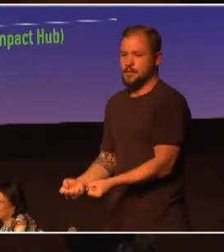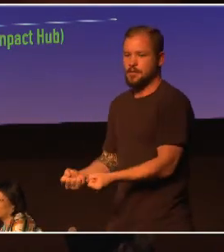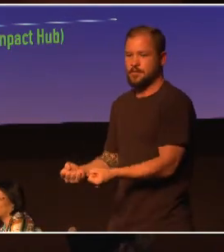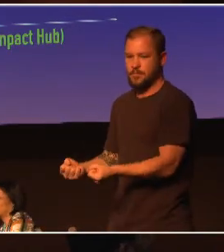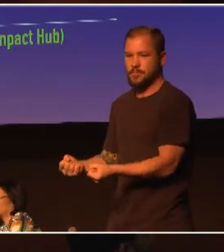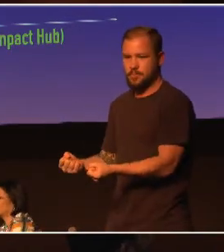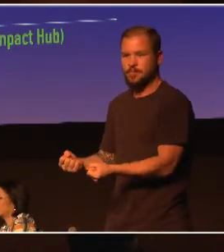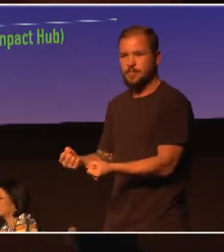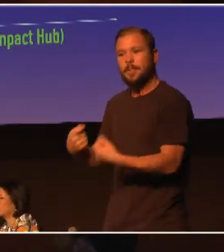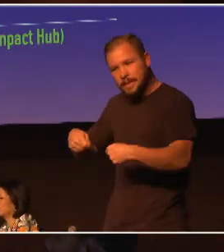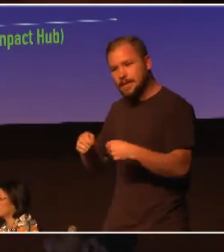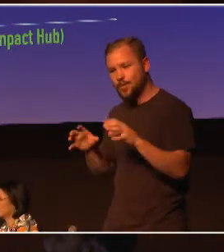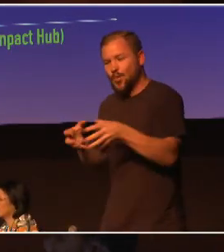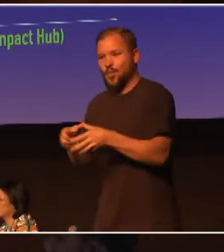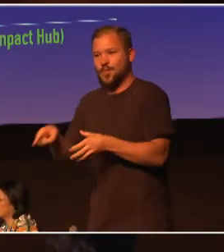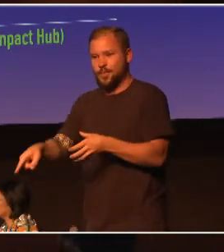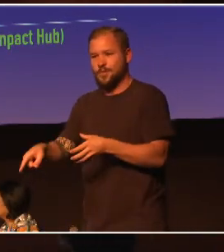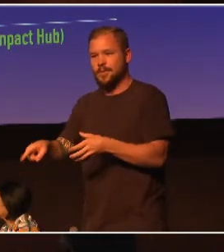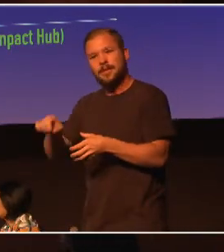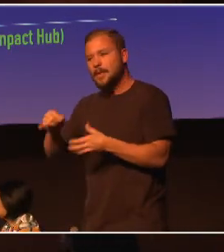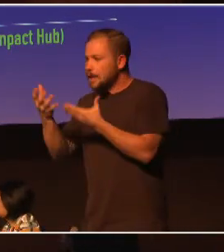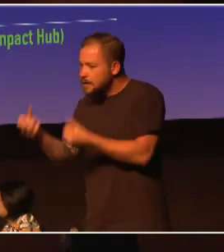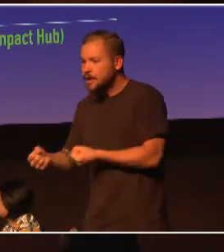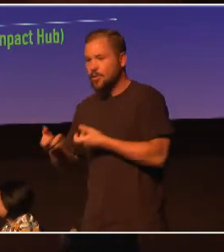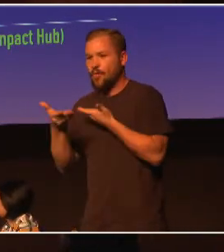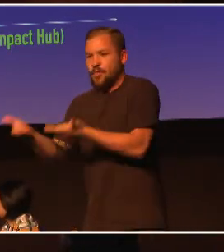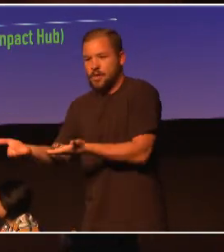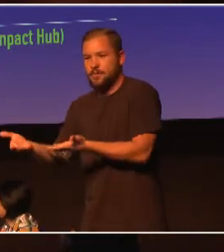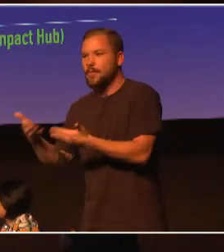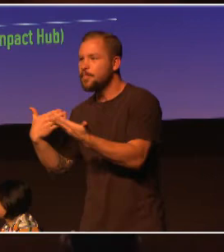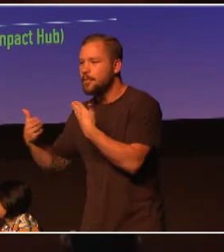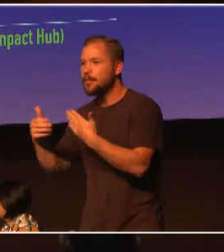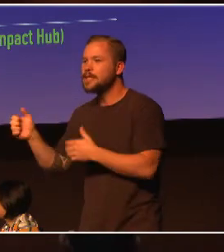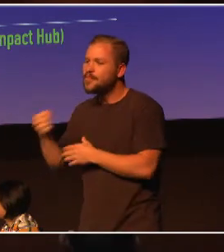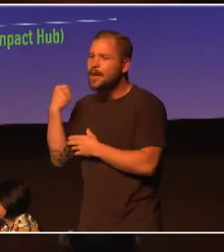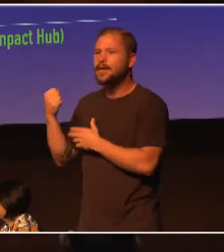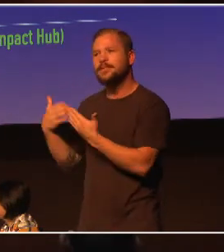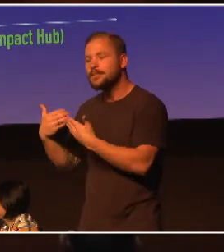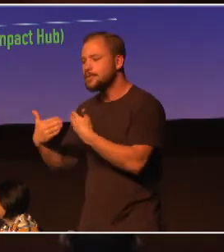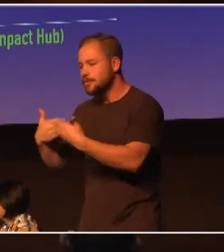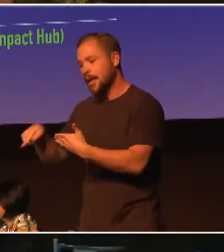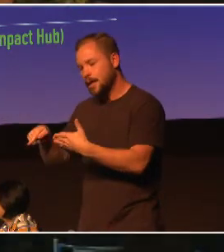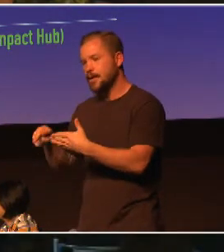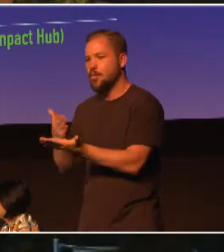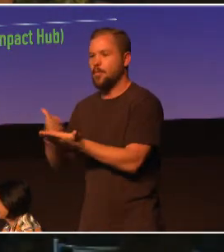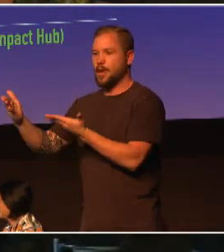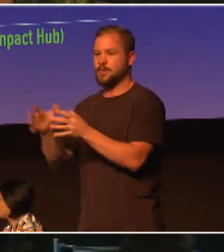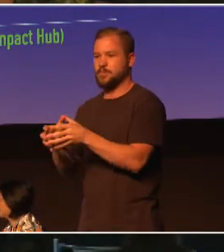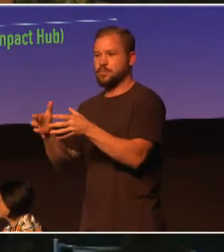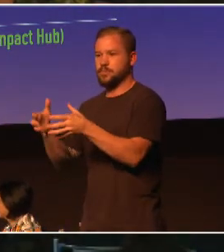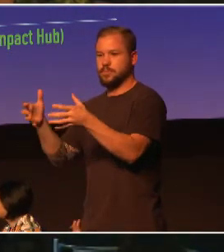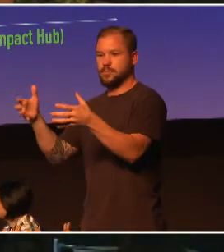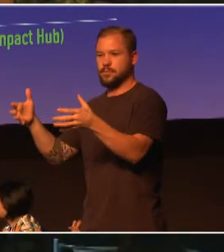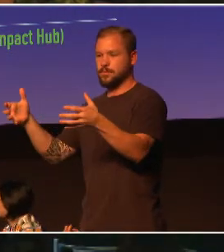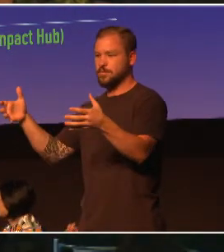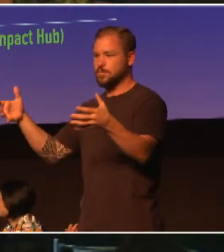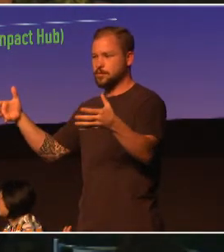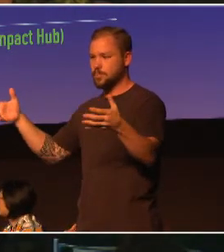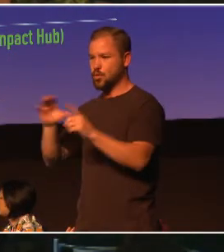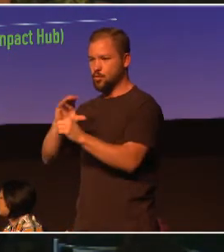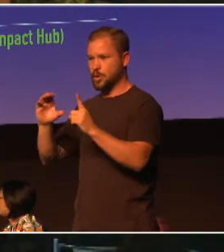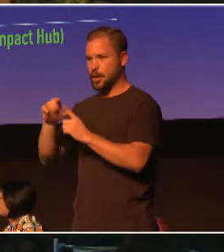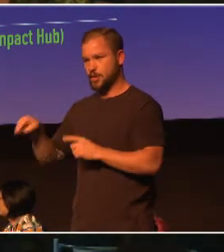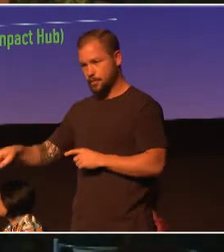para você não começar esse grupinho. Aliás, fazer uma referência aqui, uma galera daqui de... Muito bom. Uma referência à galera